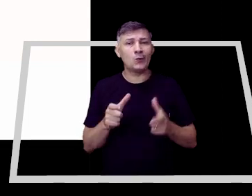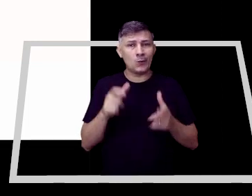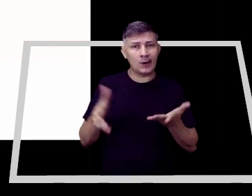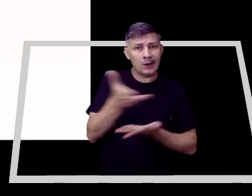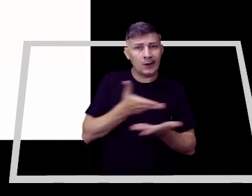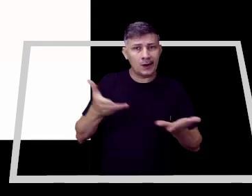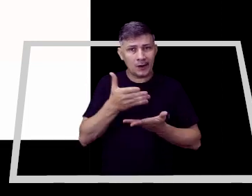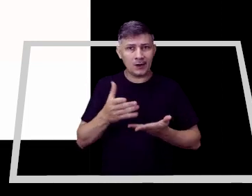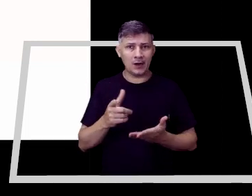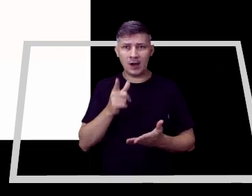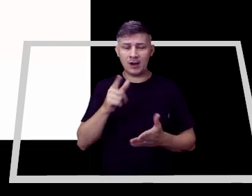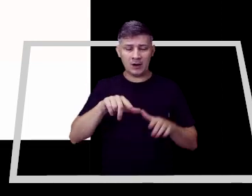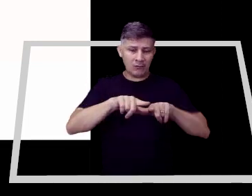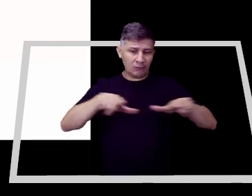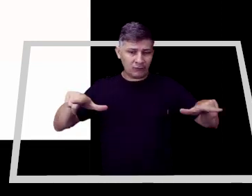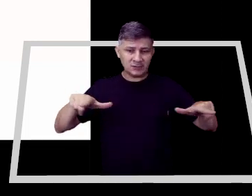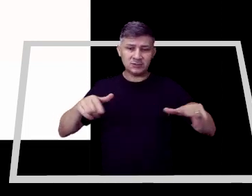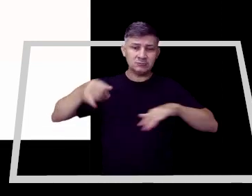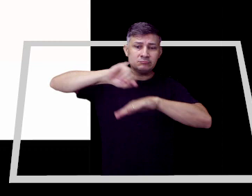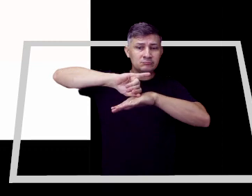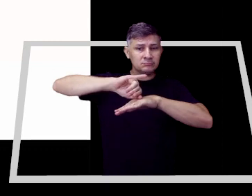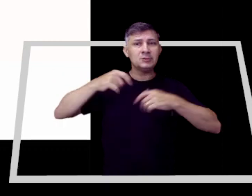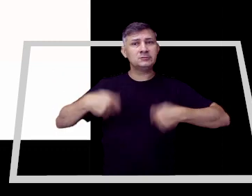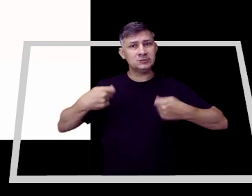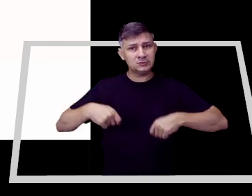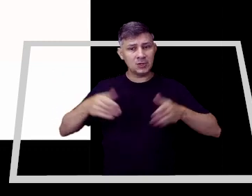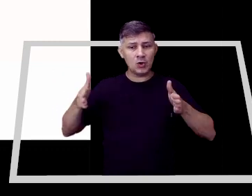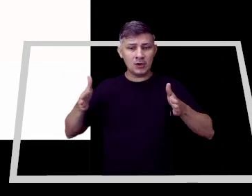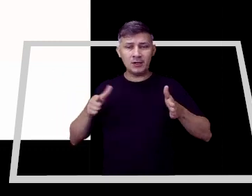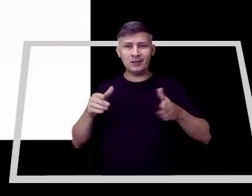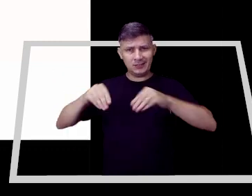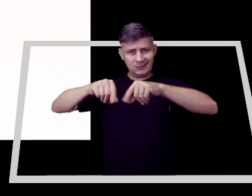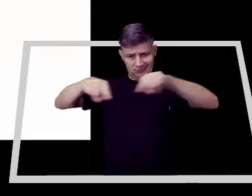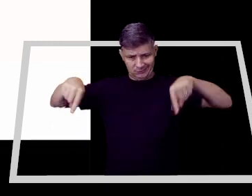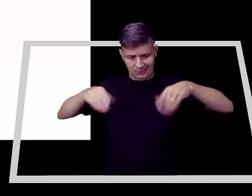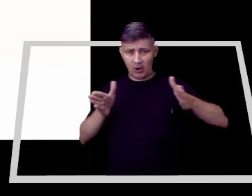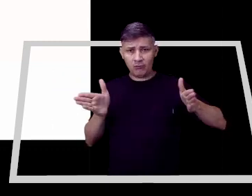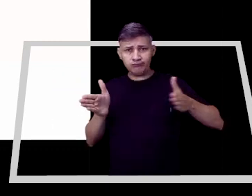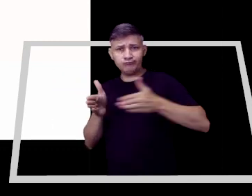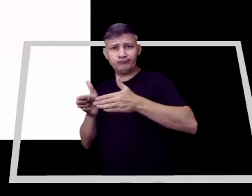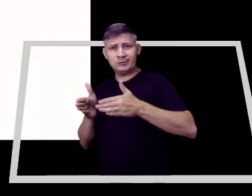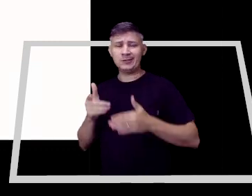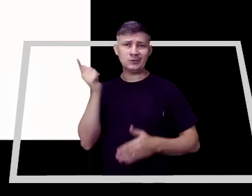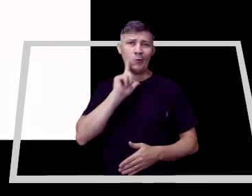de vazios nos andares superiores, afunilamento de terreno, onde a gente também não conseguiria resolver.